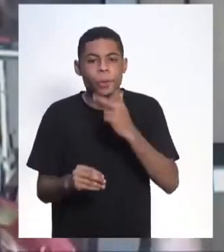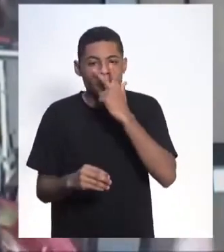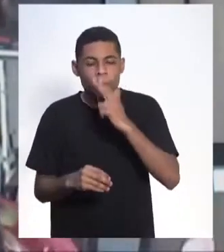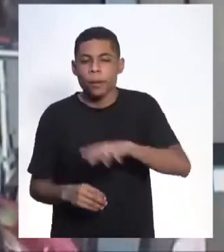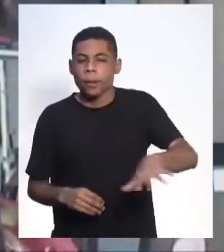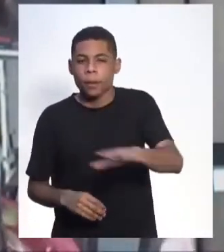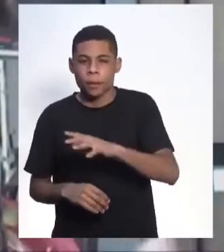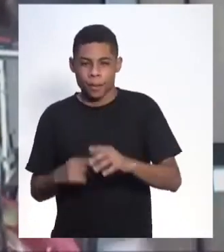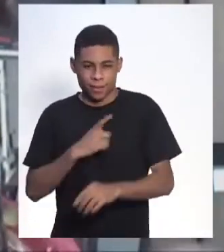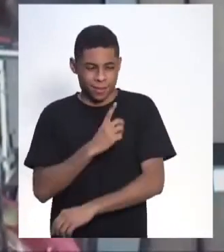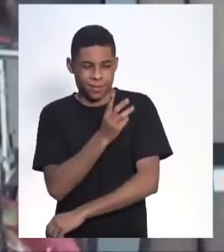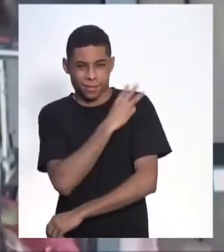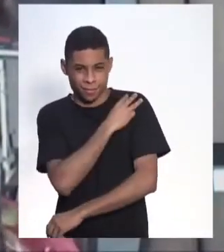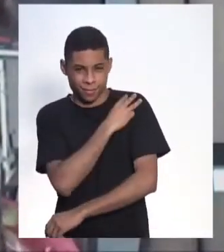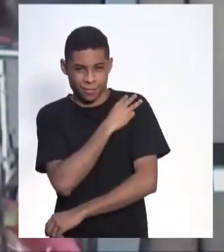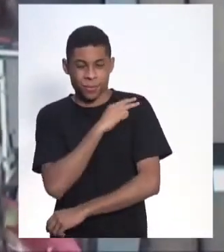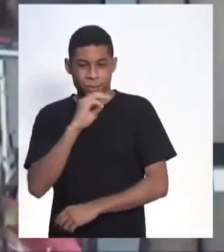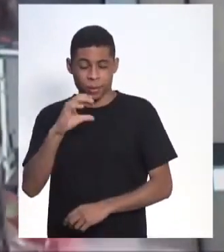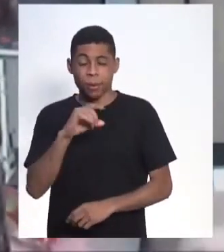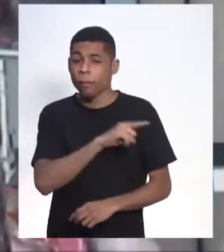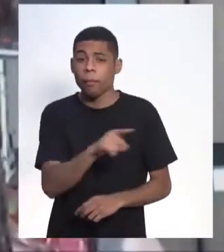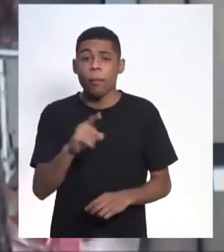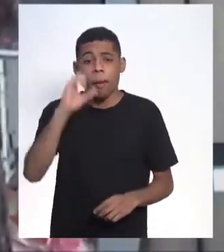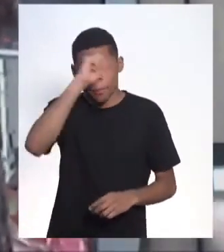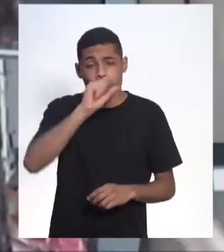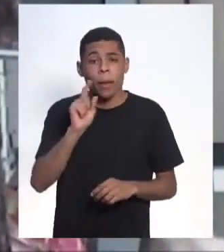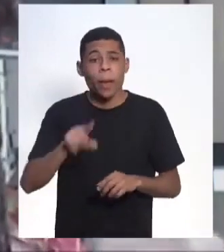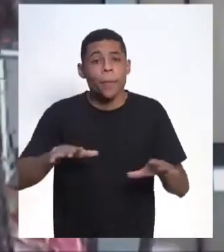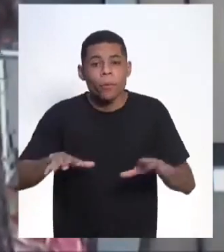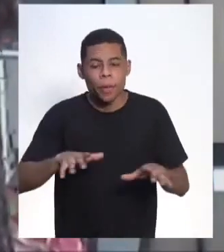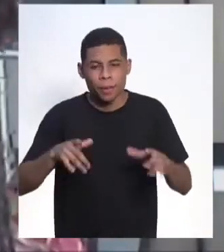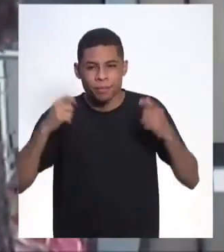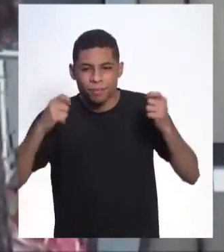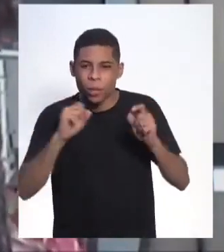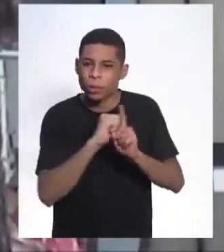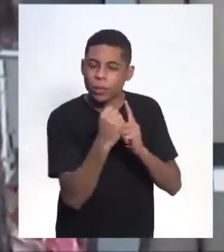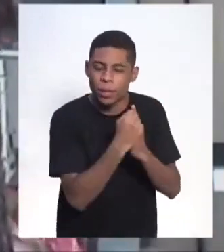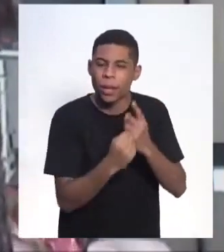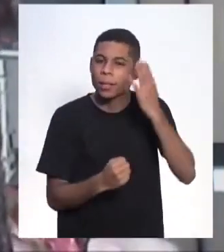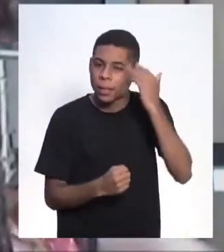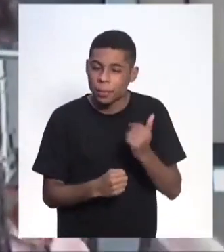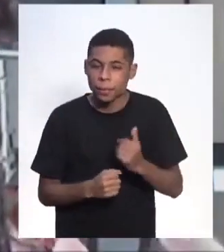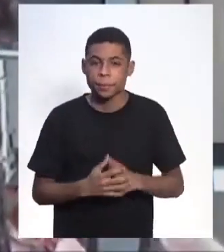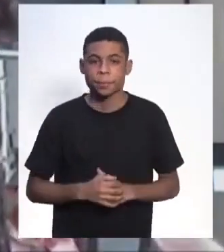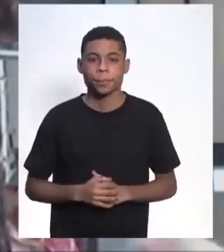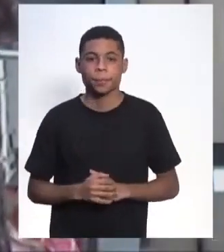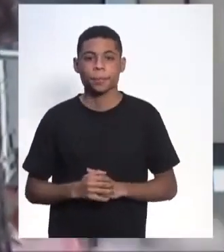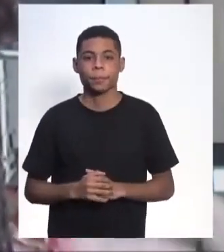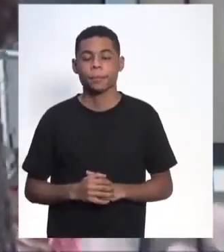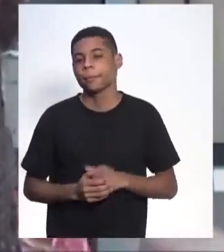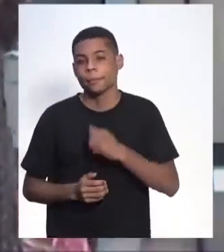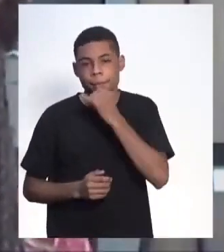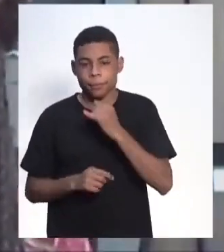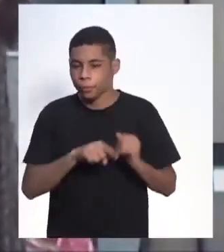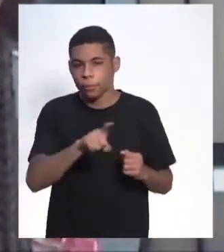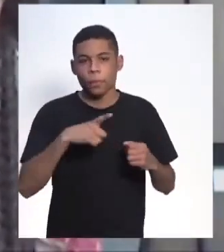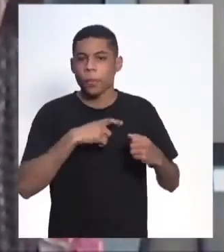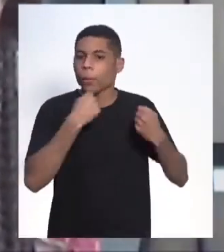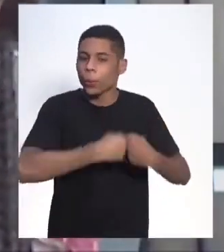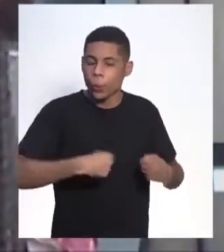alunos do terceiro ano, né, eles trabalham muito movimentos sociais e cidadania, e quando, assim, a gente tem as lutas